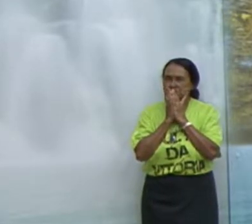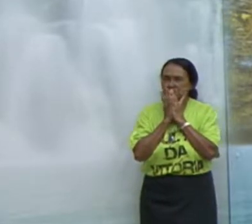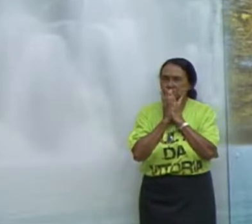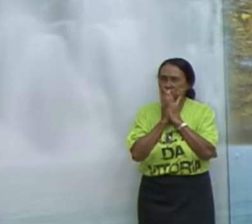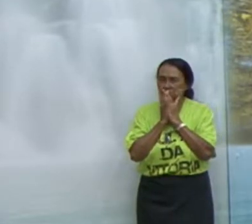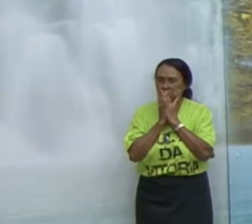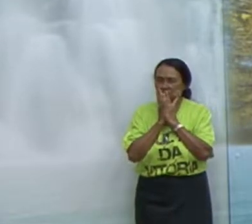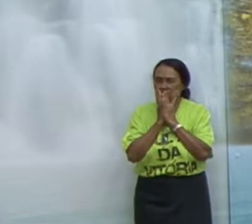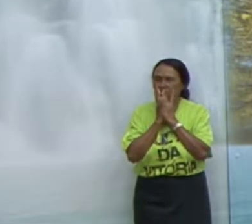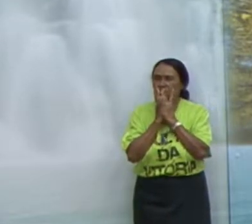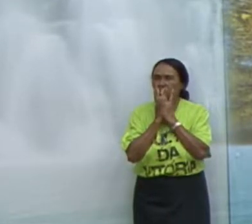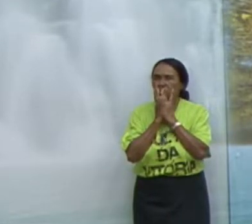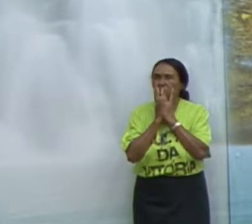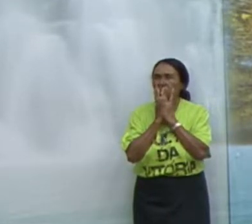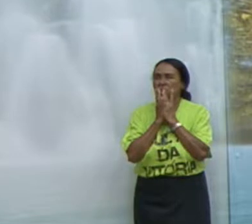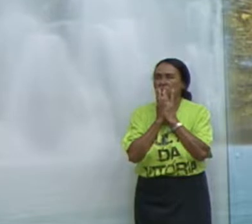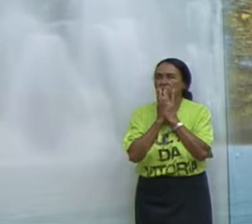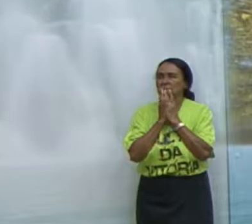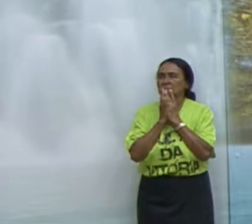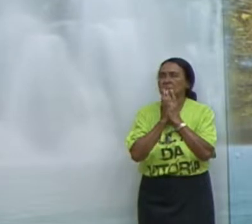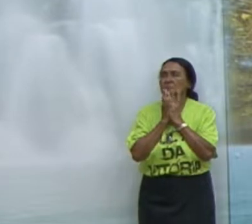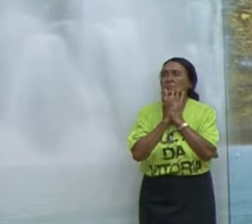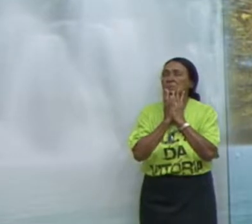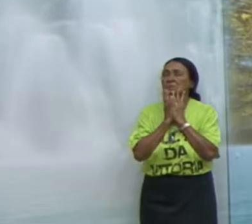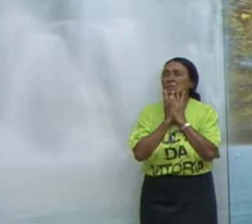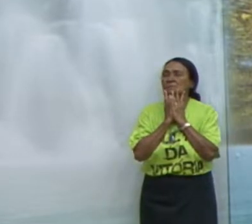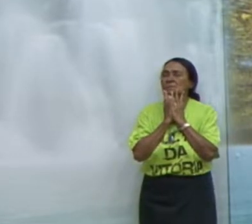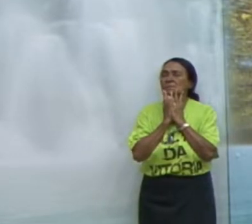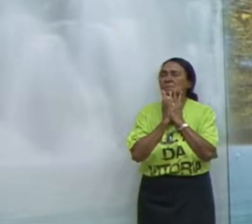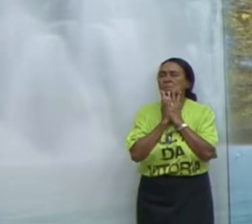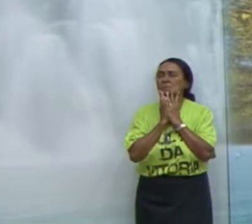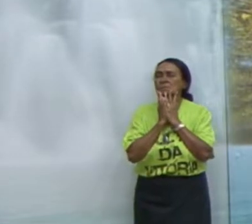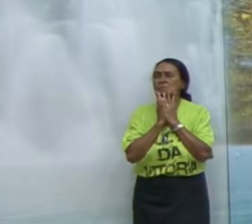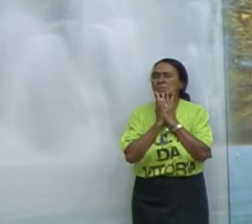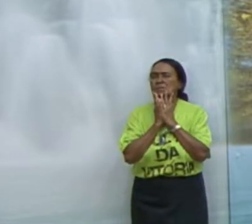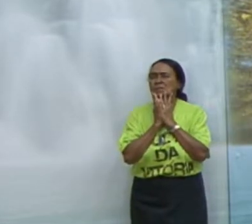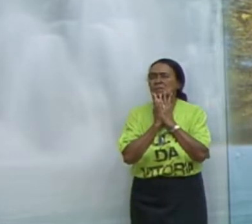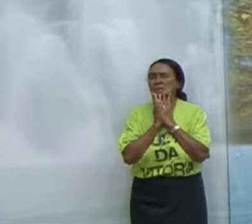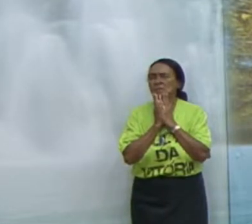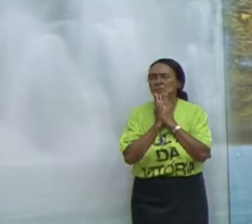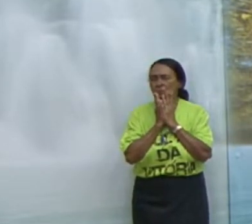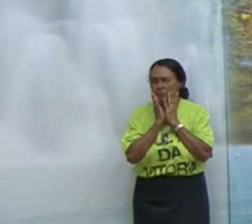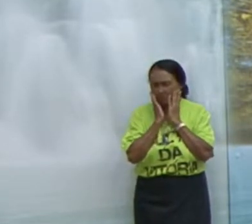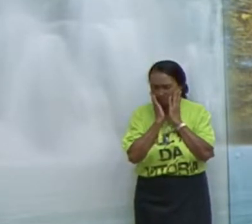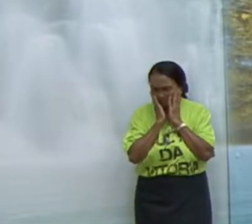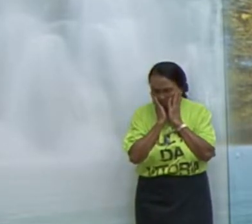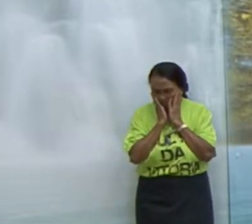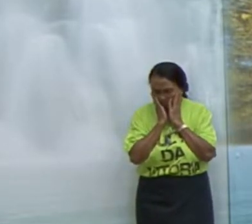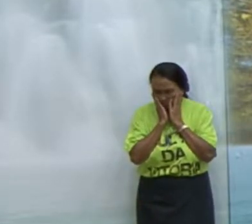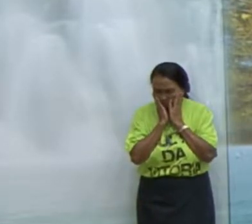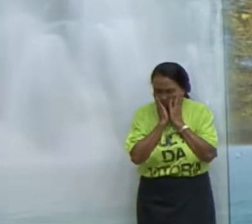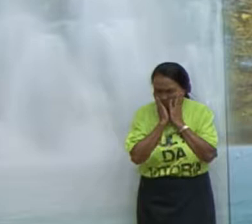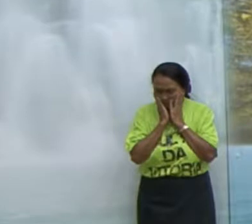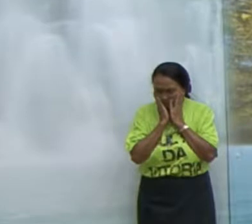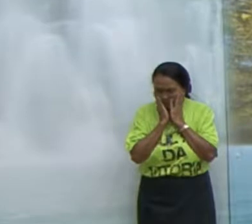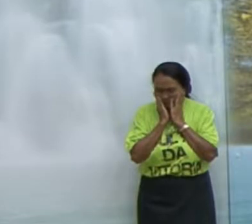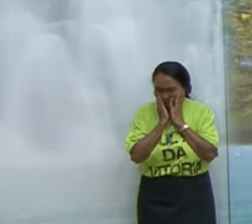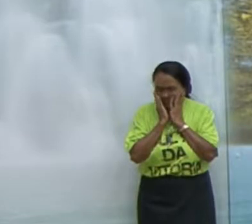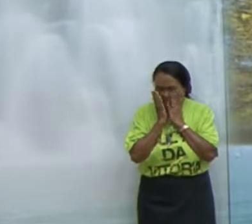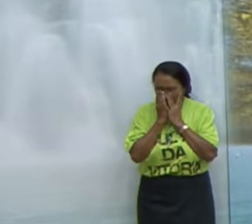presença de Deus permanece em nossas vidas. Nós podemos ver no